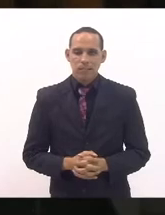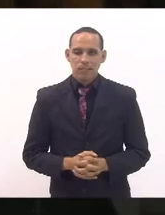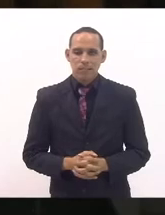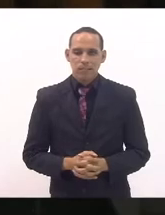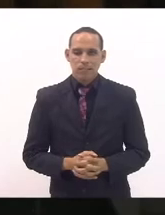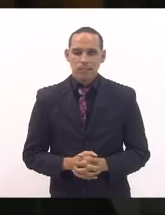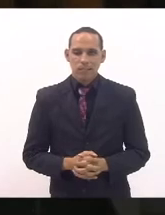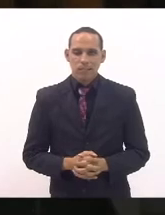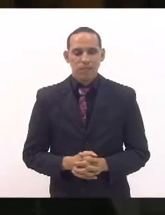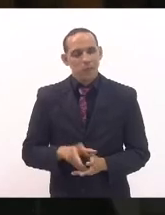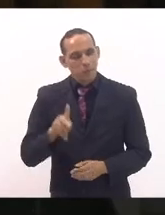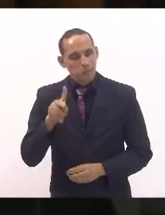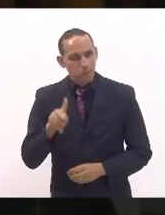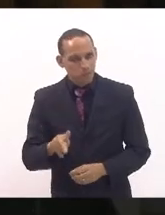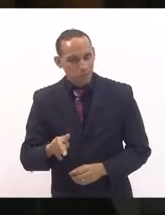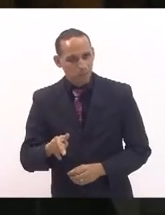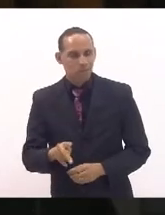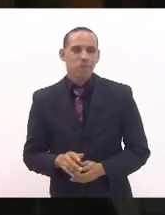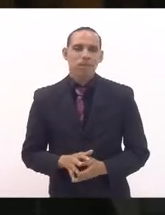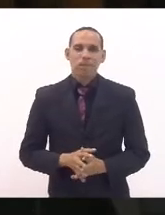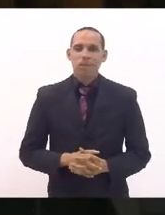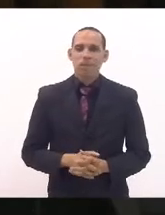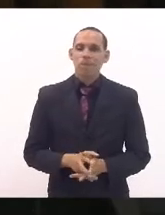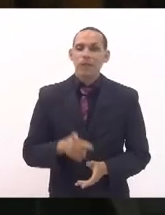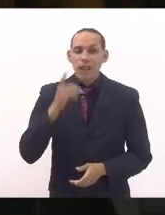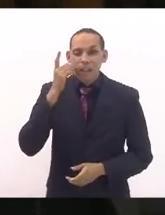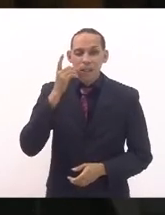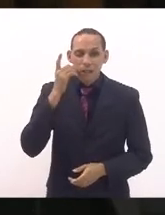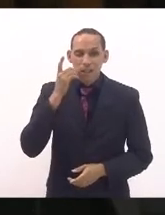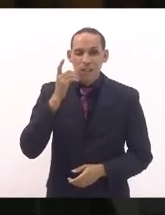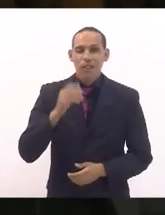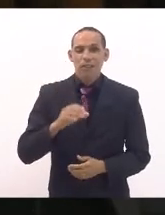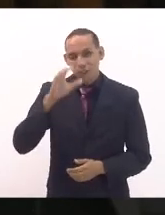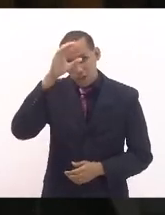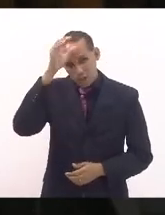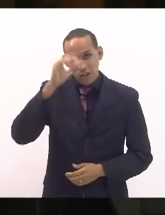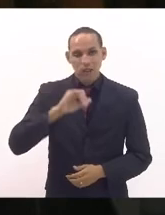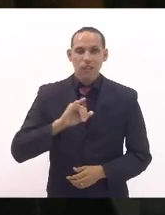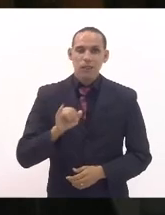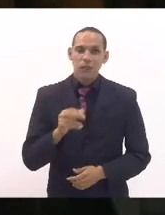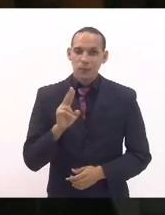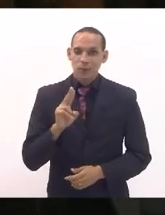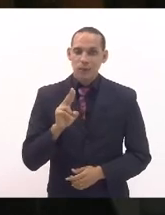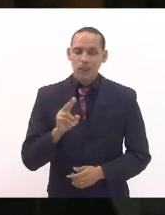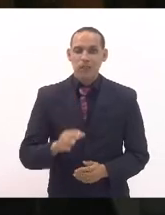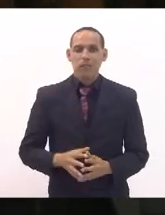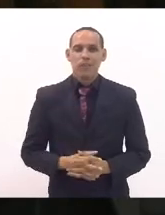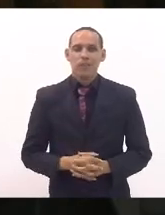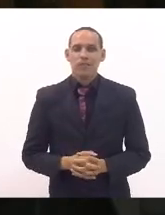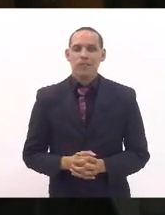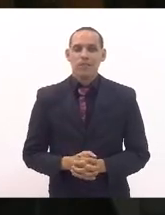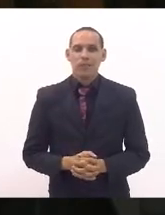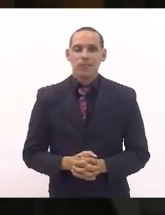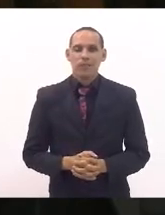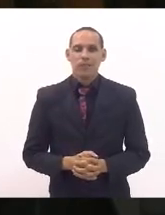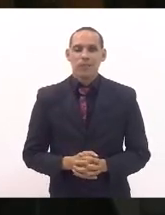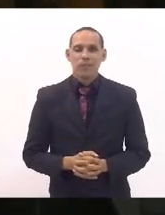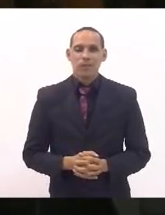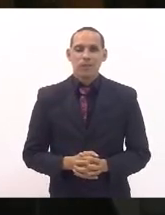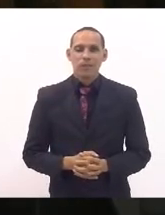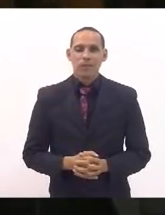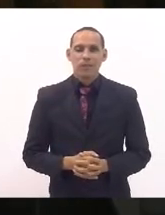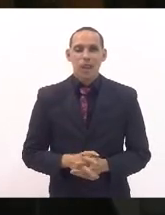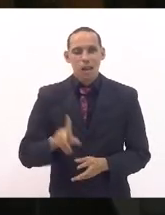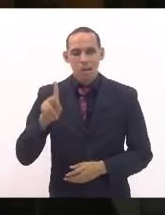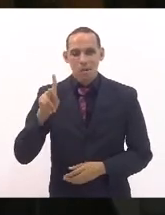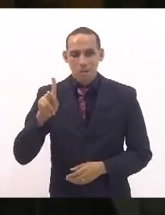Sim, senhora presidente, deputada Tia Ju, passando a presidência